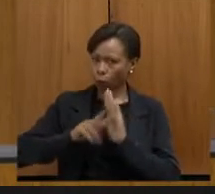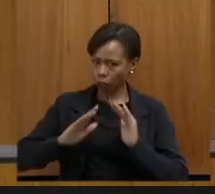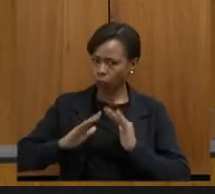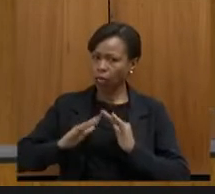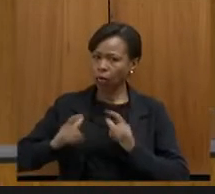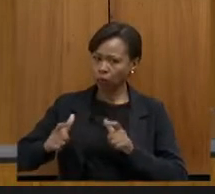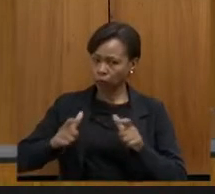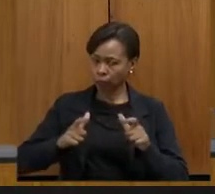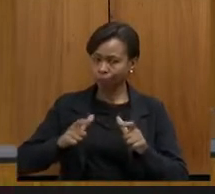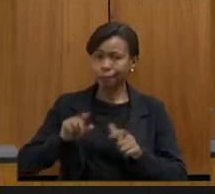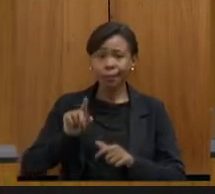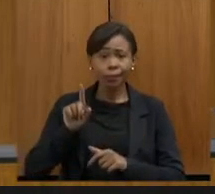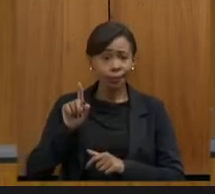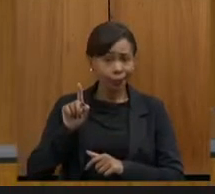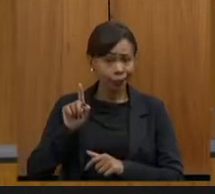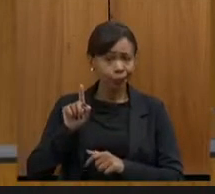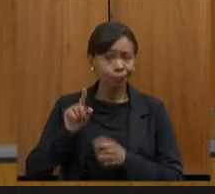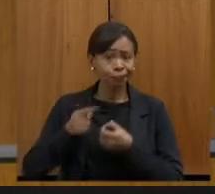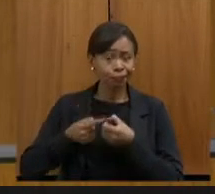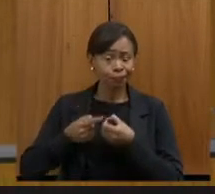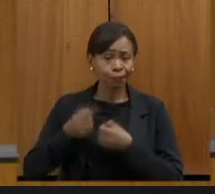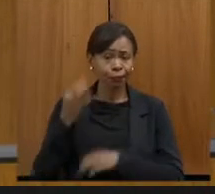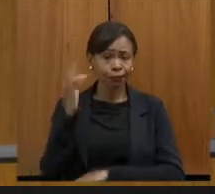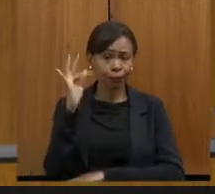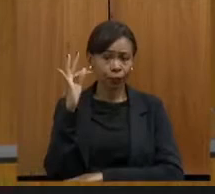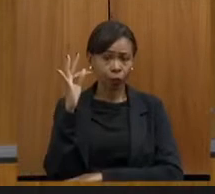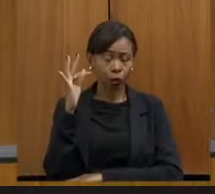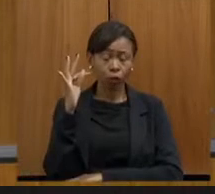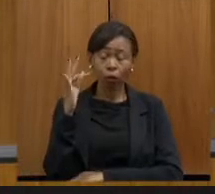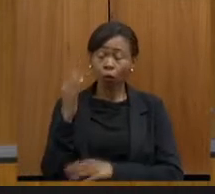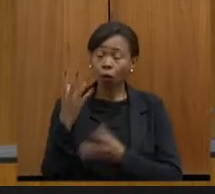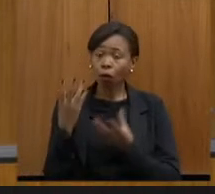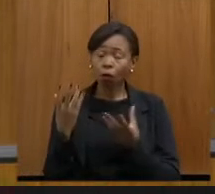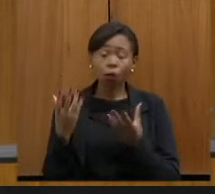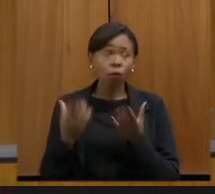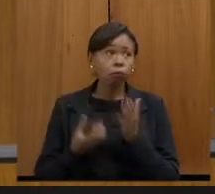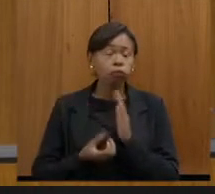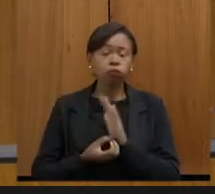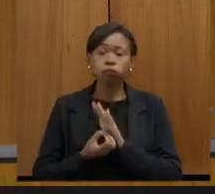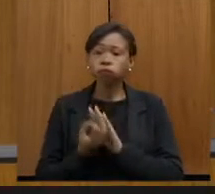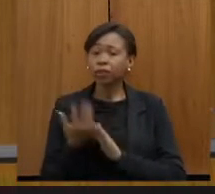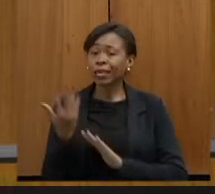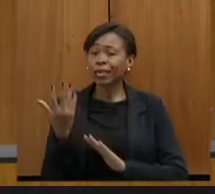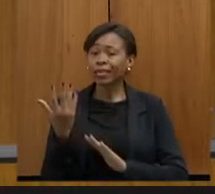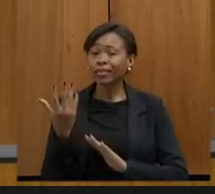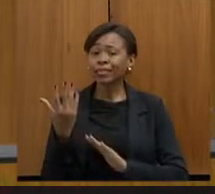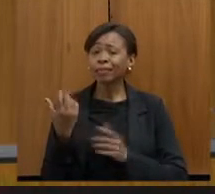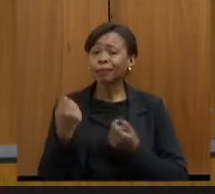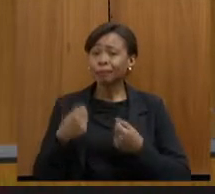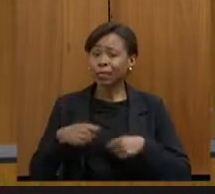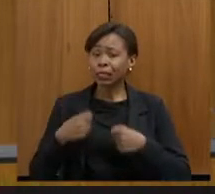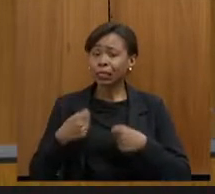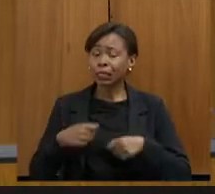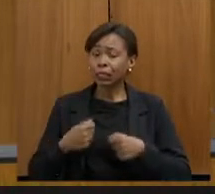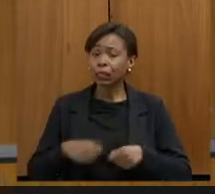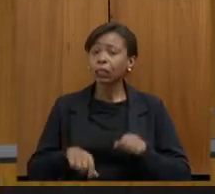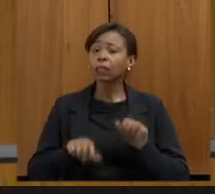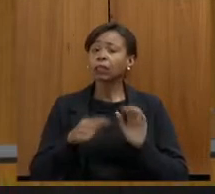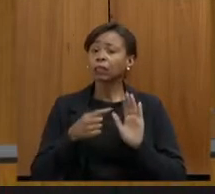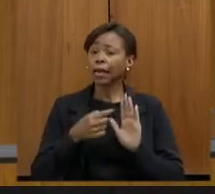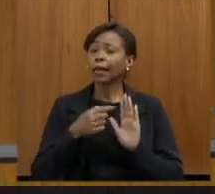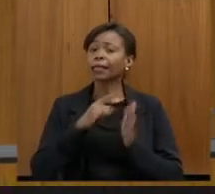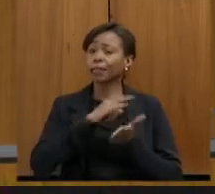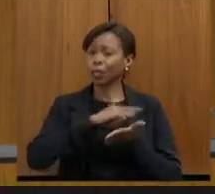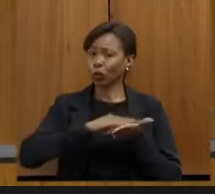ainda grande parte de pessoas que dependem dessa regularização fundiária, haja vista, como já foi visto pela